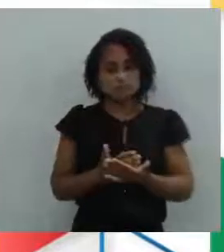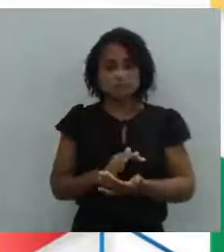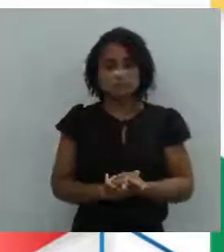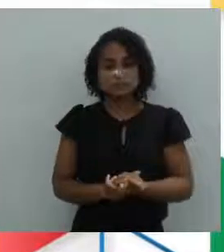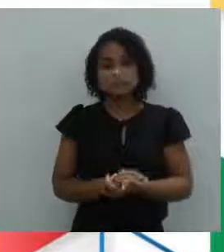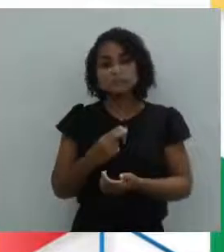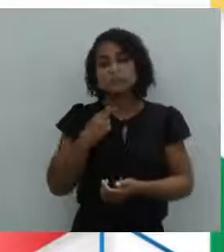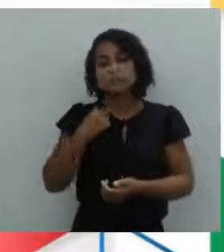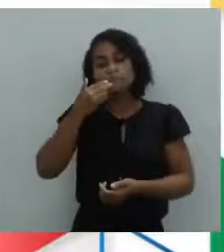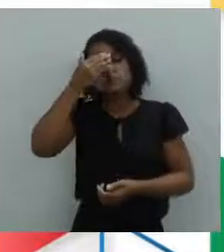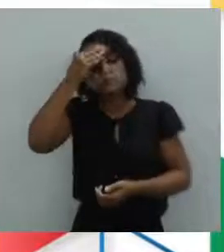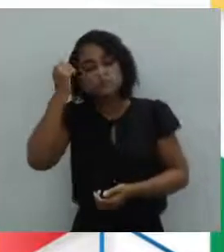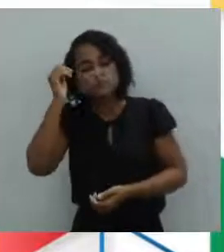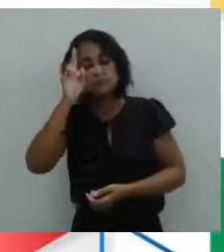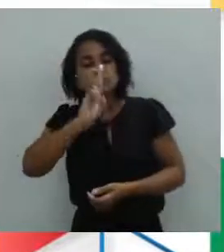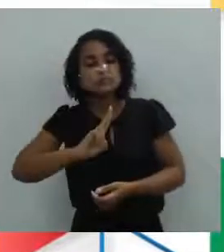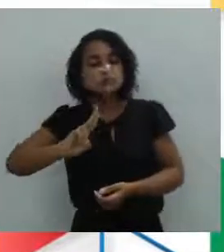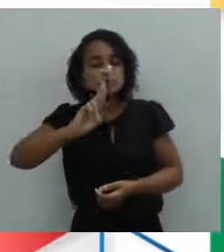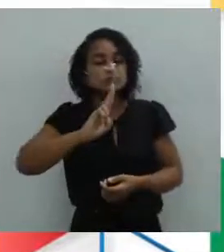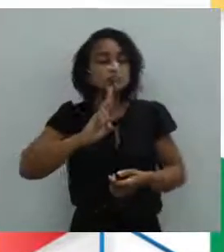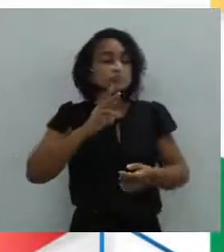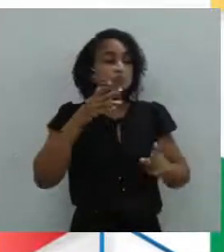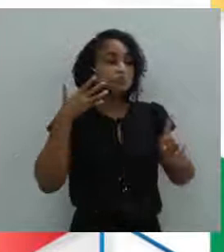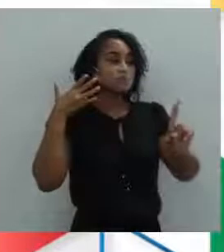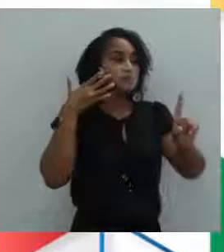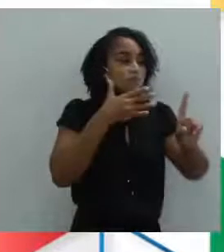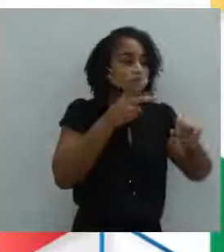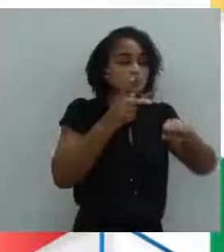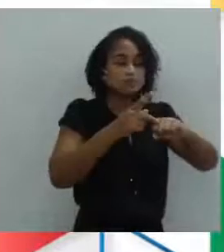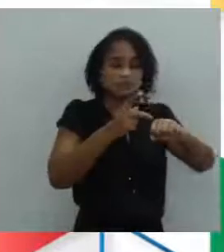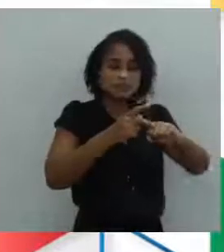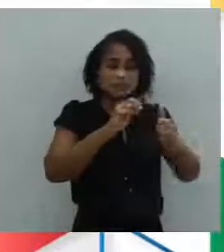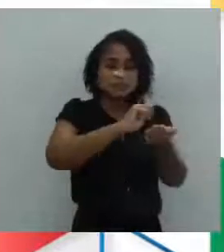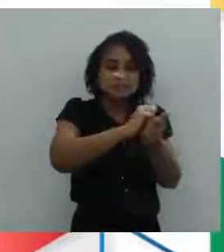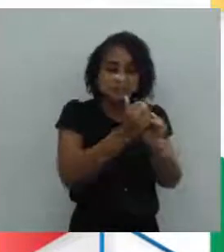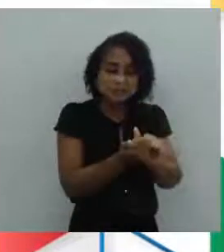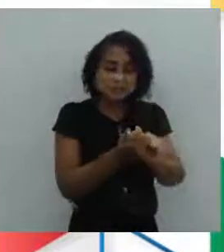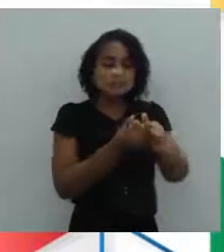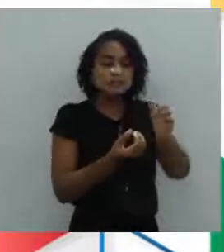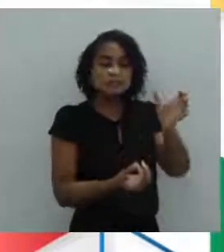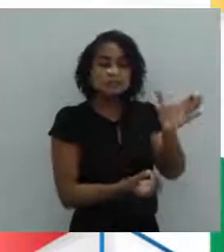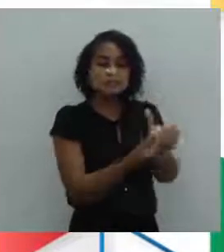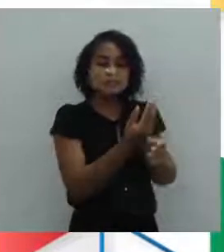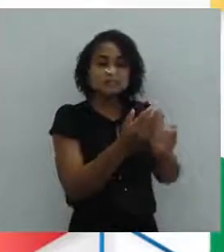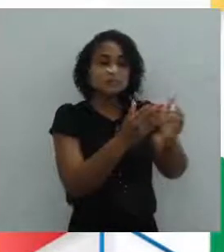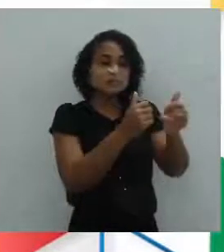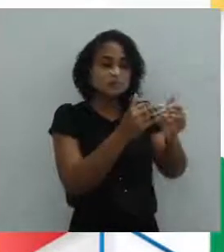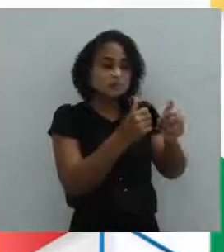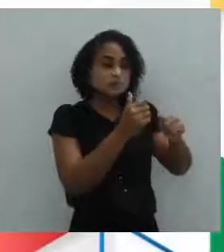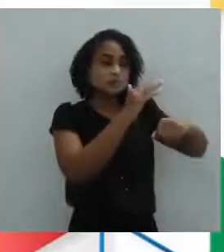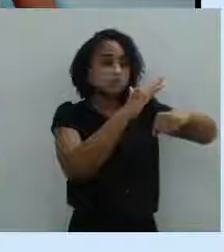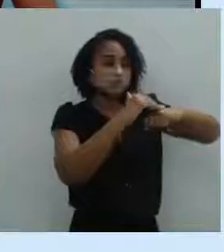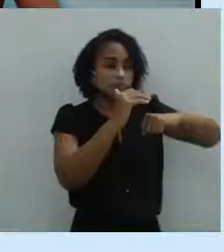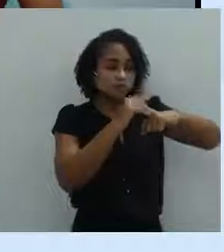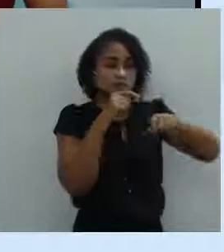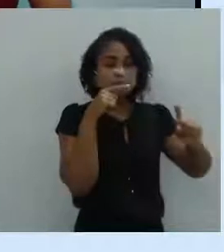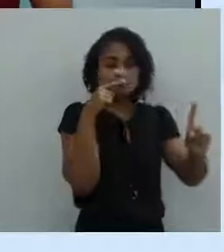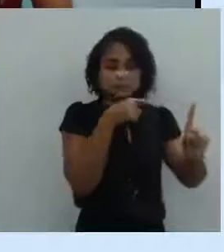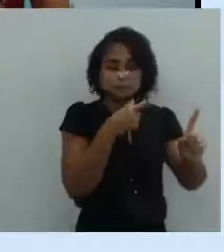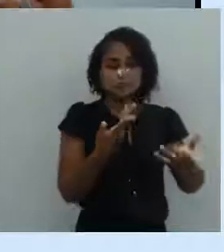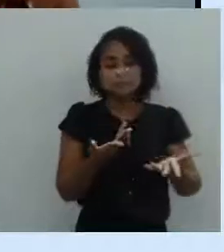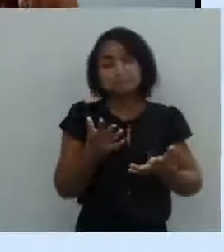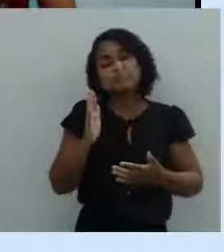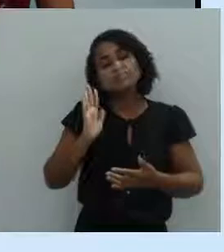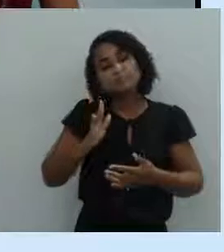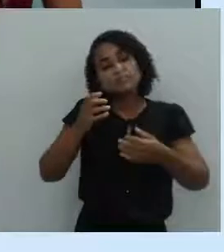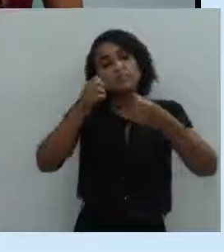Não esqueçam de utilizar os pronomes de tratamento adequados para a composição dos vocativos. Gente, como